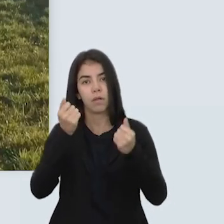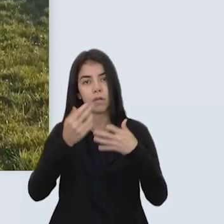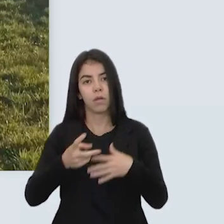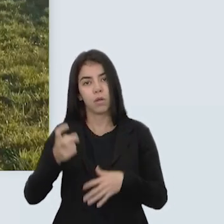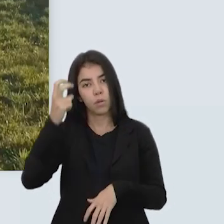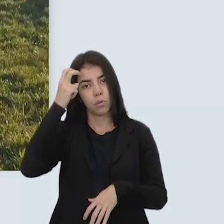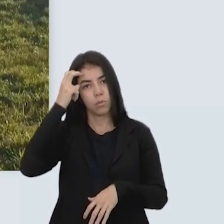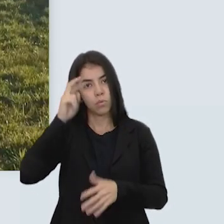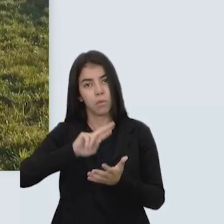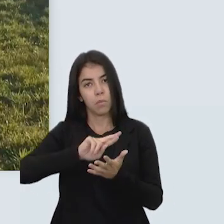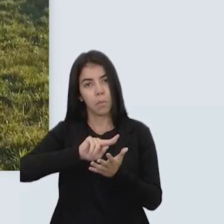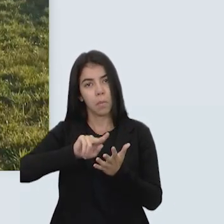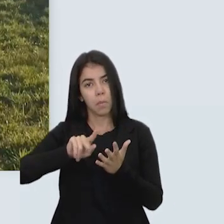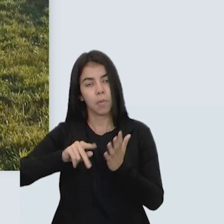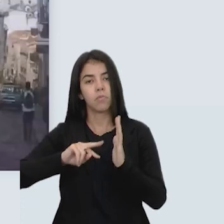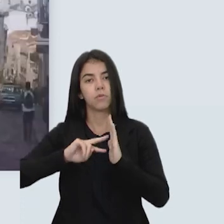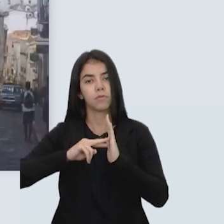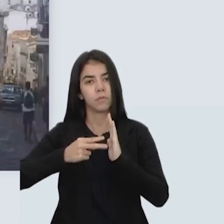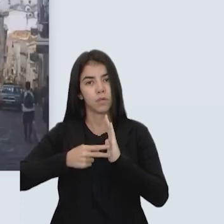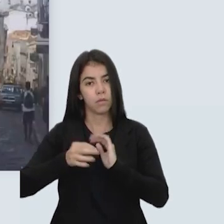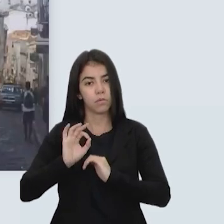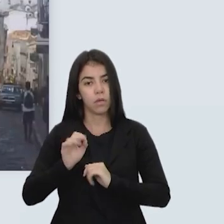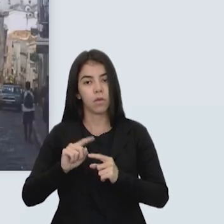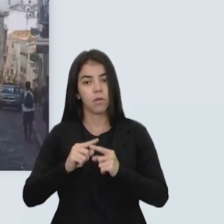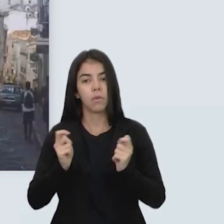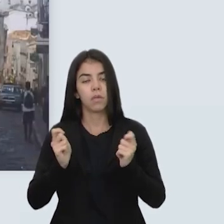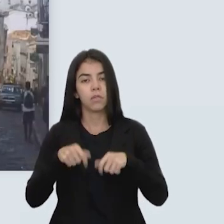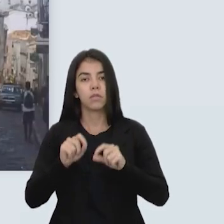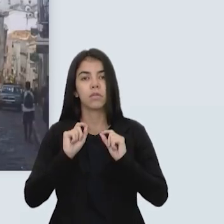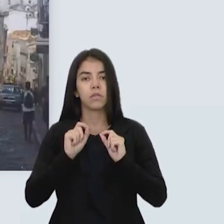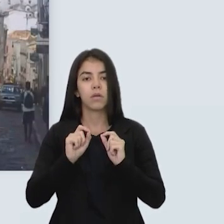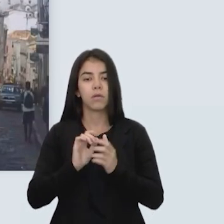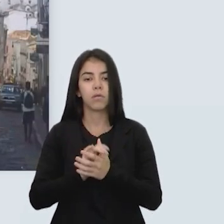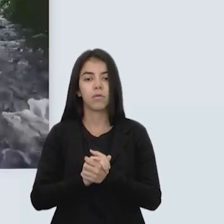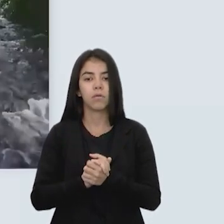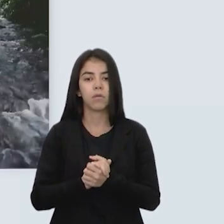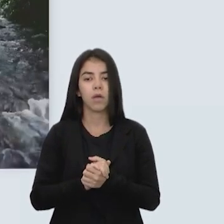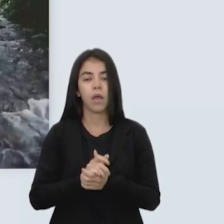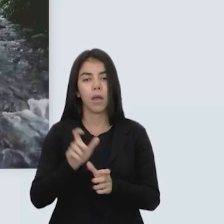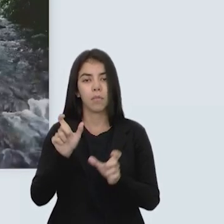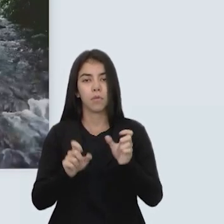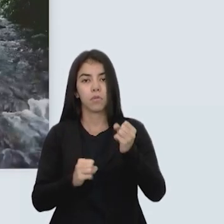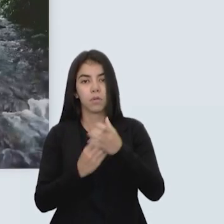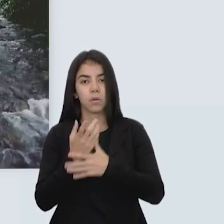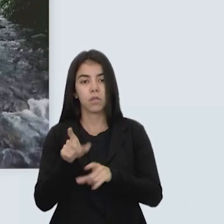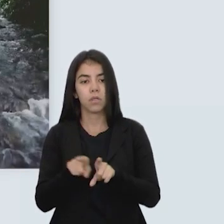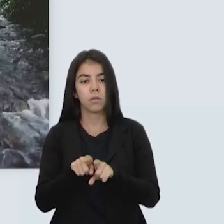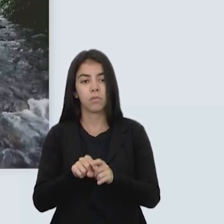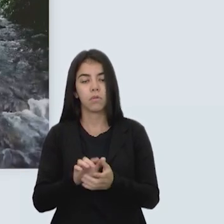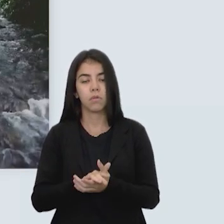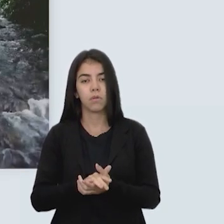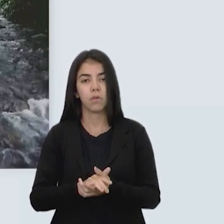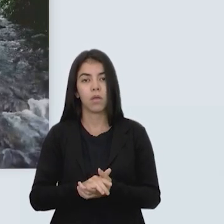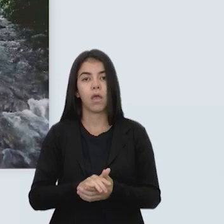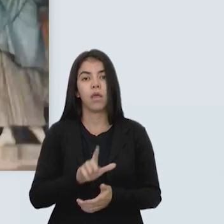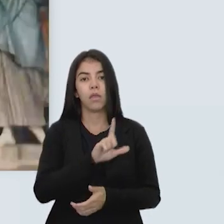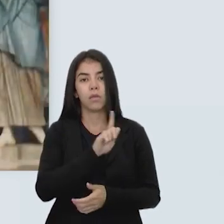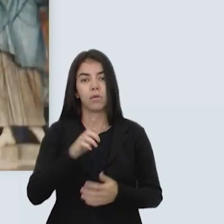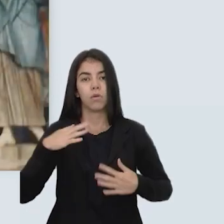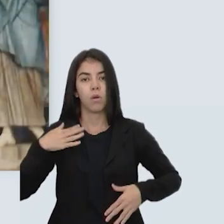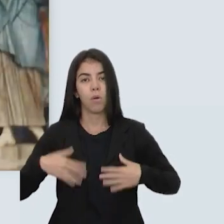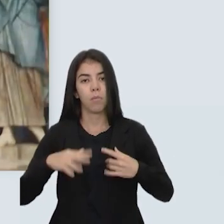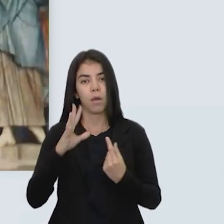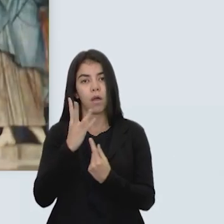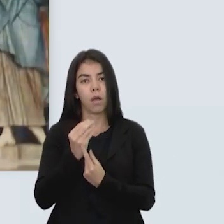tem diversos significados. Mas pode ser resumido como aquilo que as pessoas criam: a linguagem, roupas,